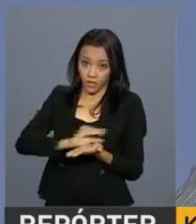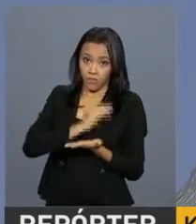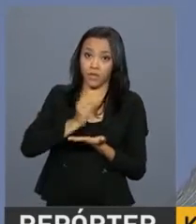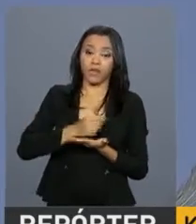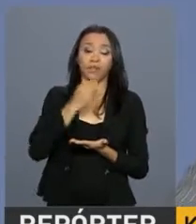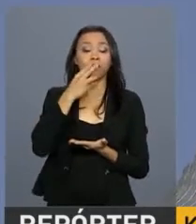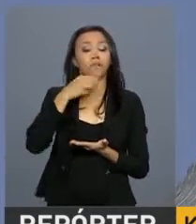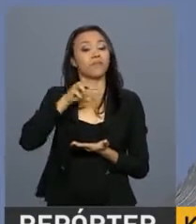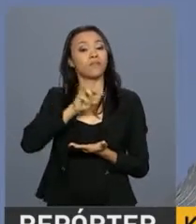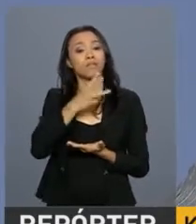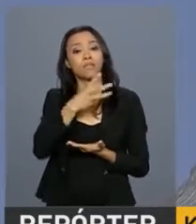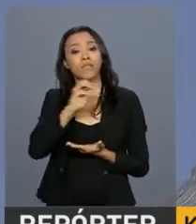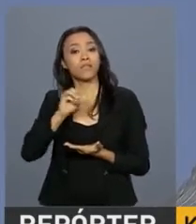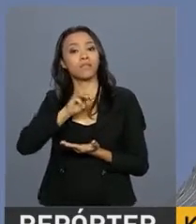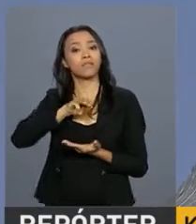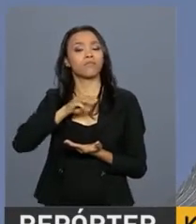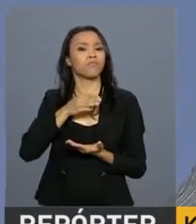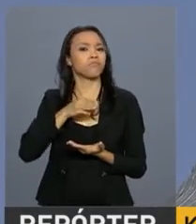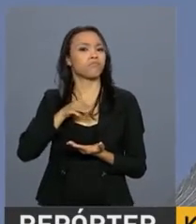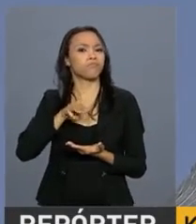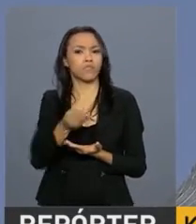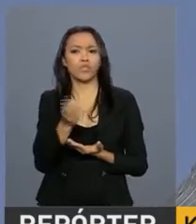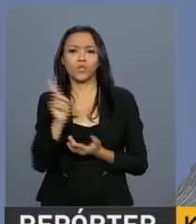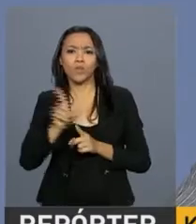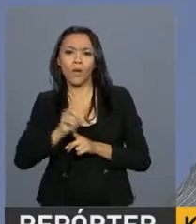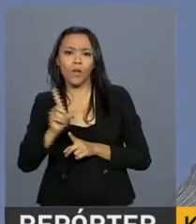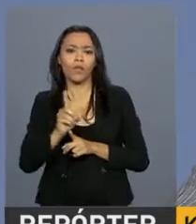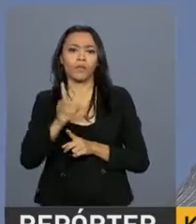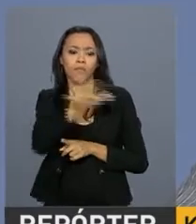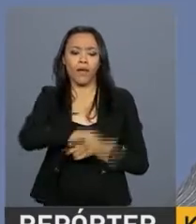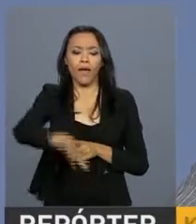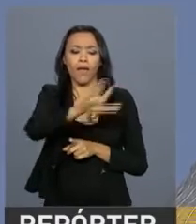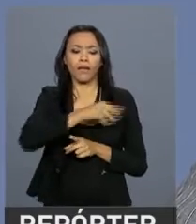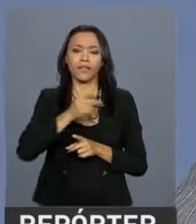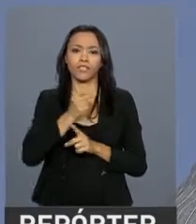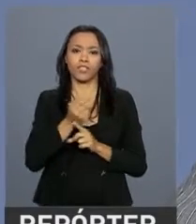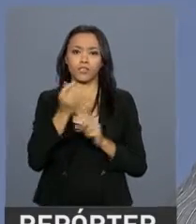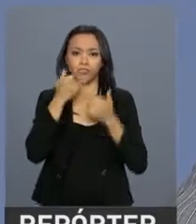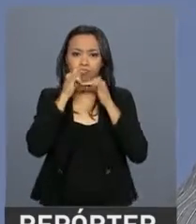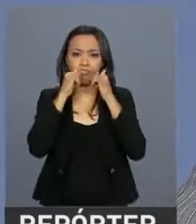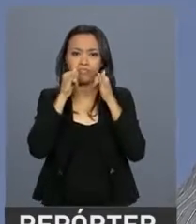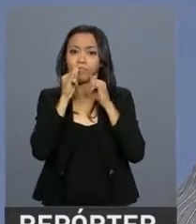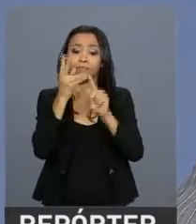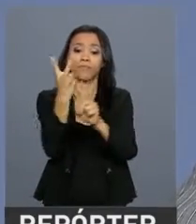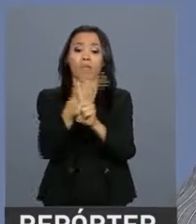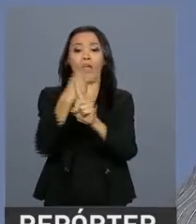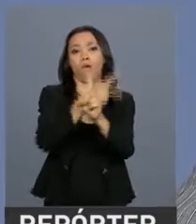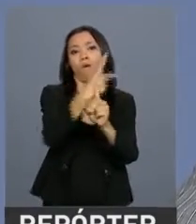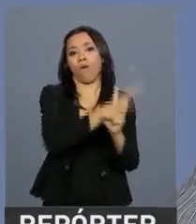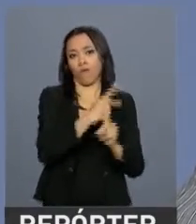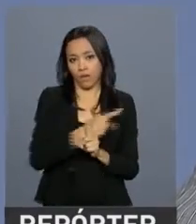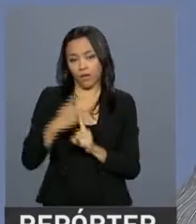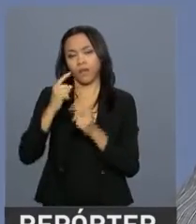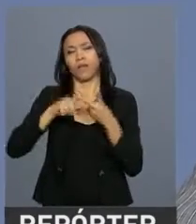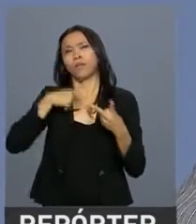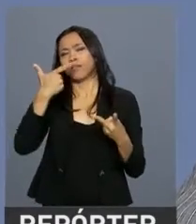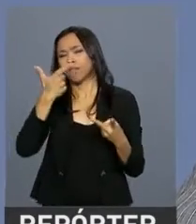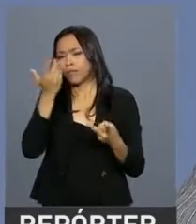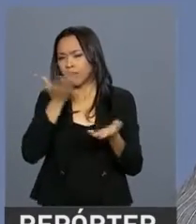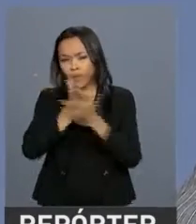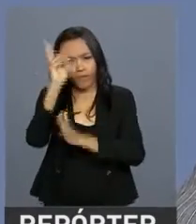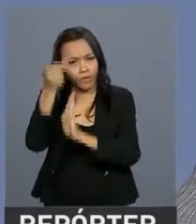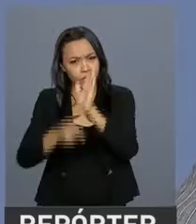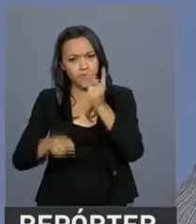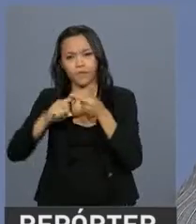de dólares e é bnds e para projetos de energia eólica ao a projeto aprovado também na rússia na china e